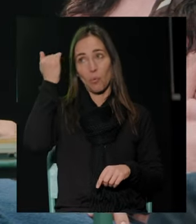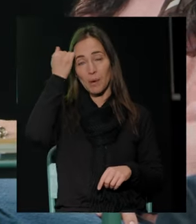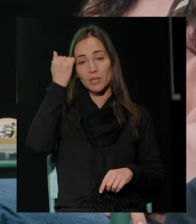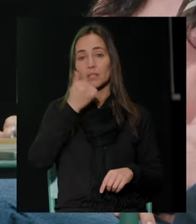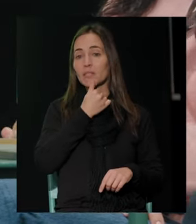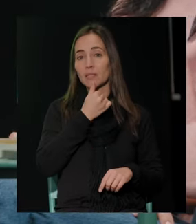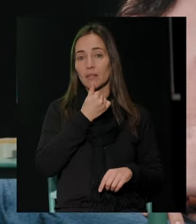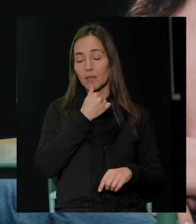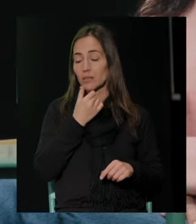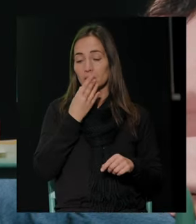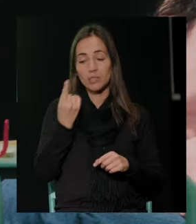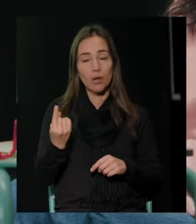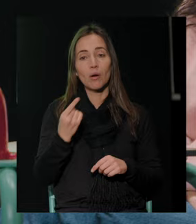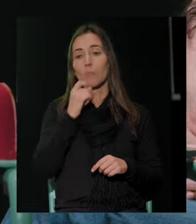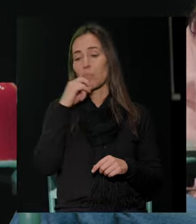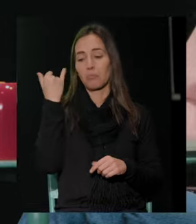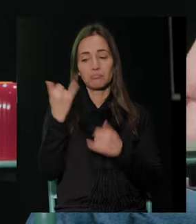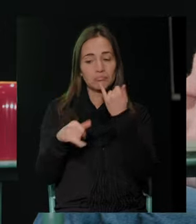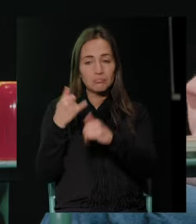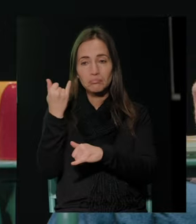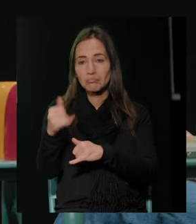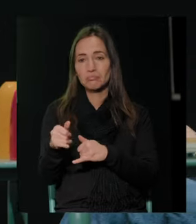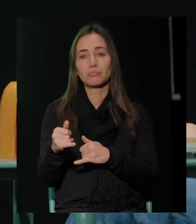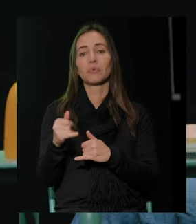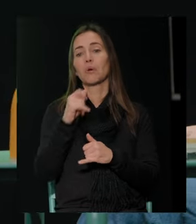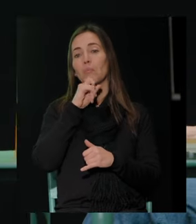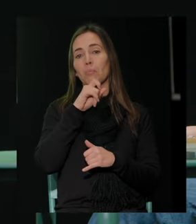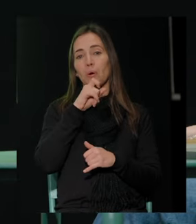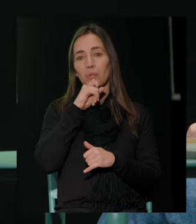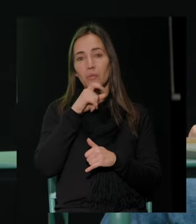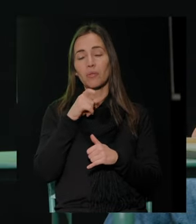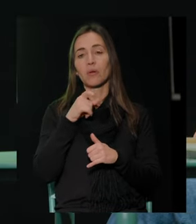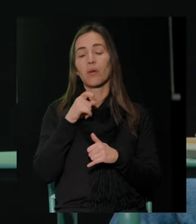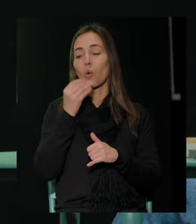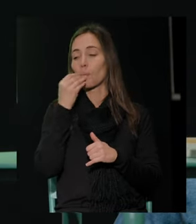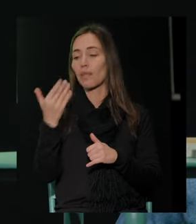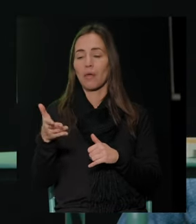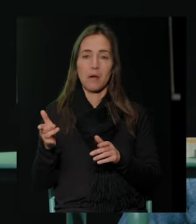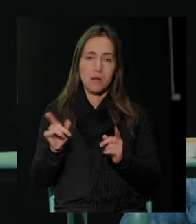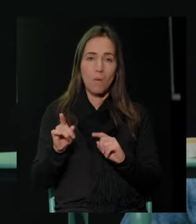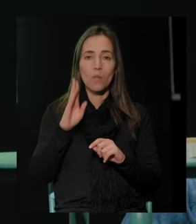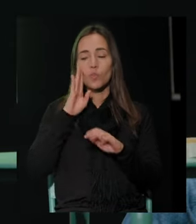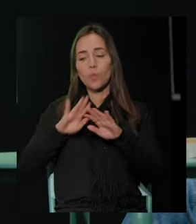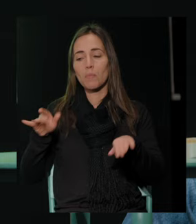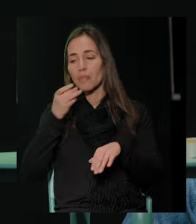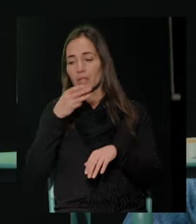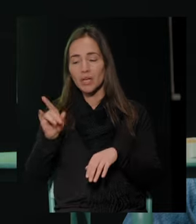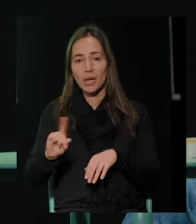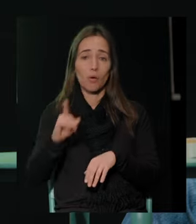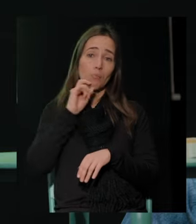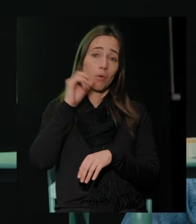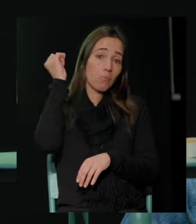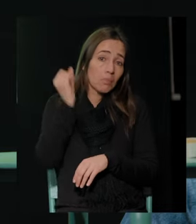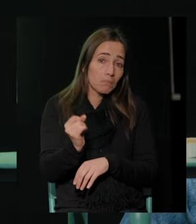e de forma arbitrária, lhe pode bater, pode não dar-lhe de comer, não dar-lhe de dormir, matá-lo até